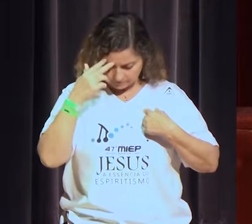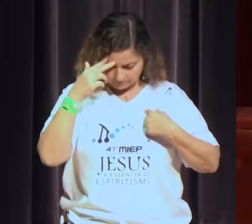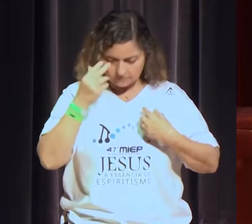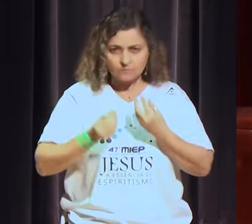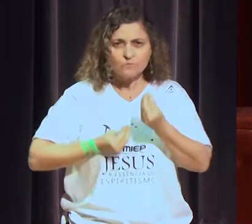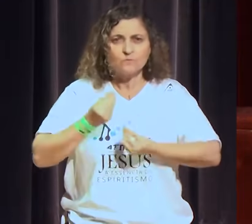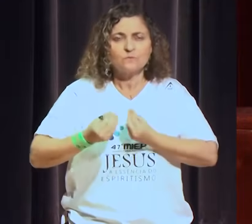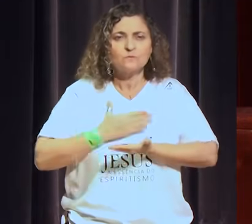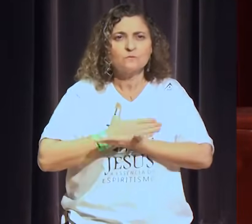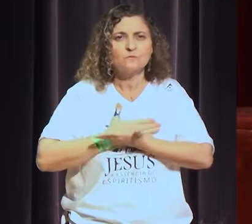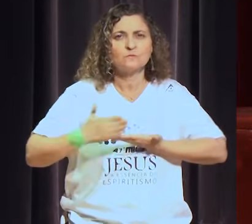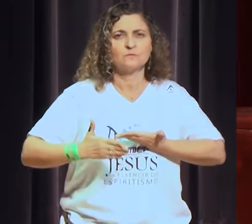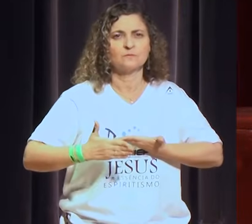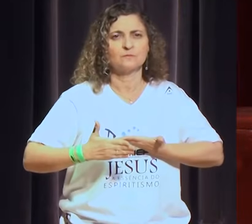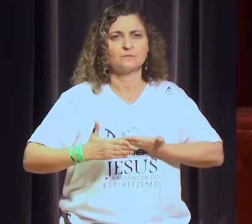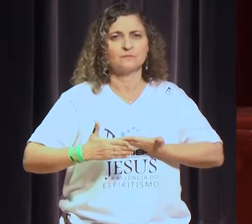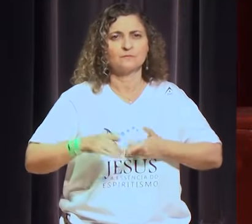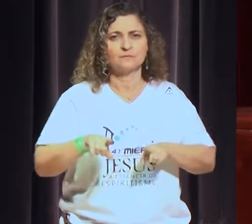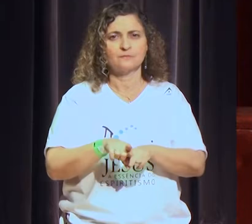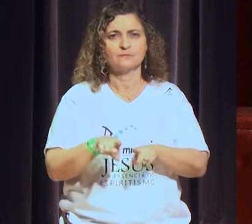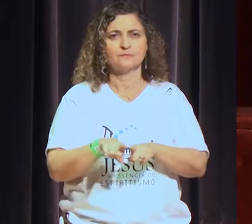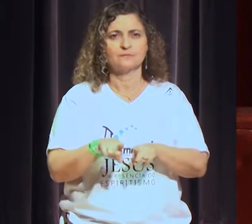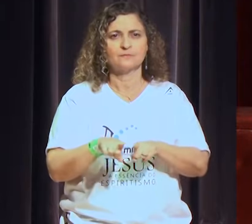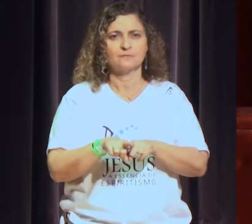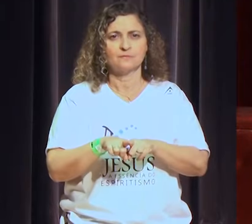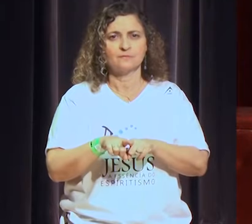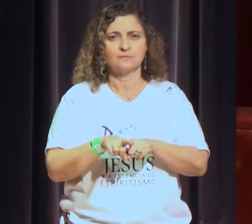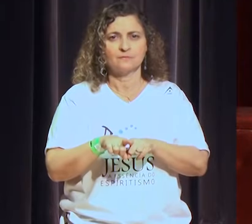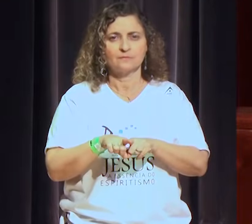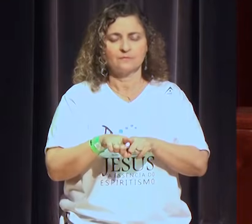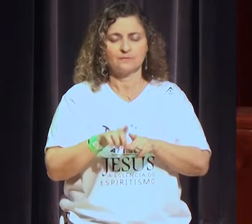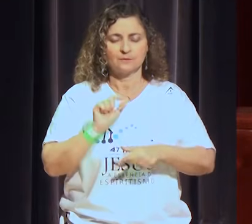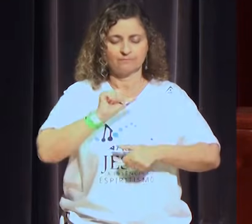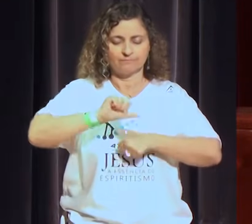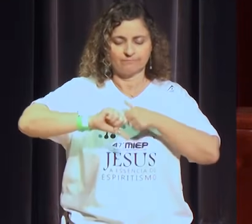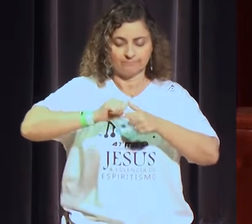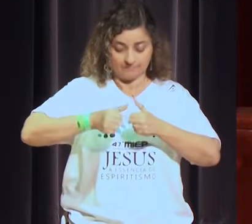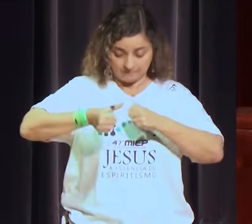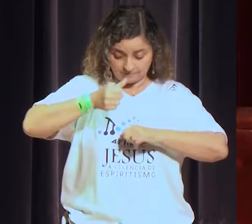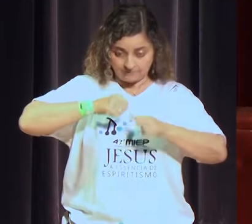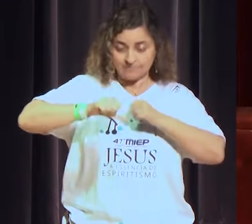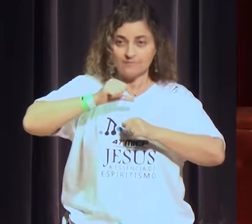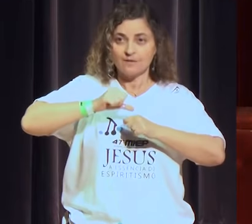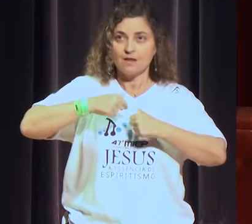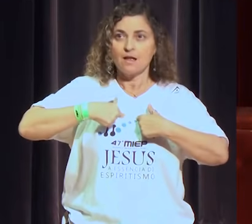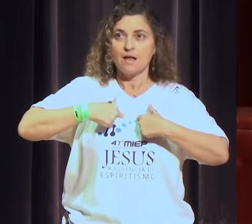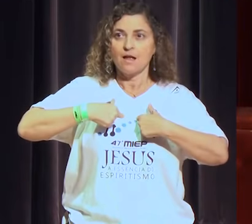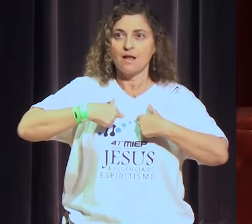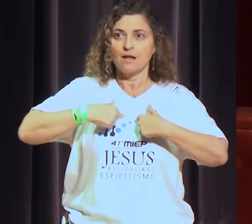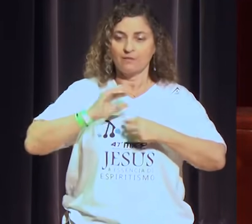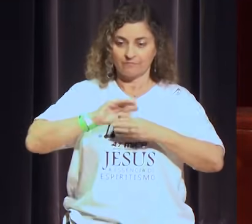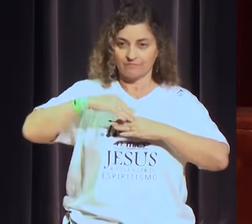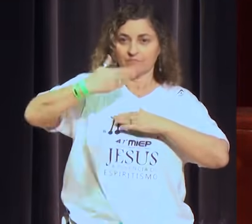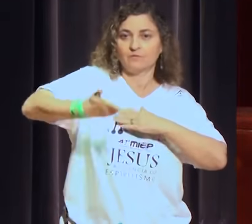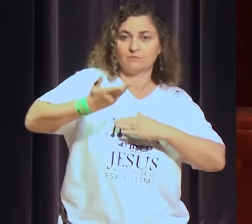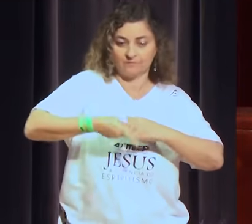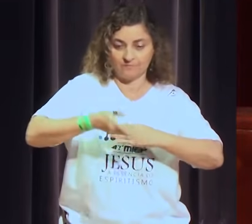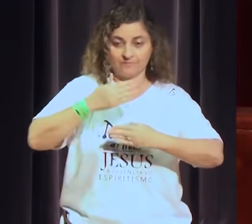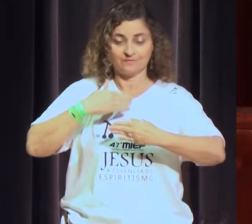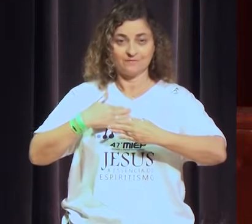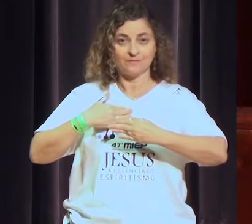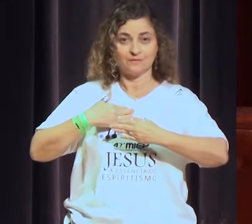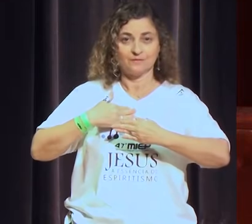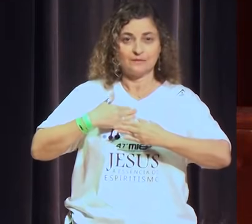começo também a divinizar essas energias. Eu olho para mim, para a energia sexual,